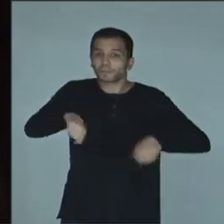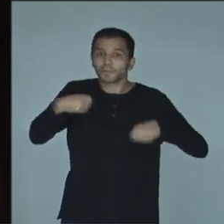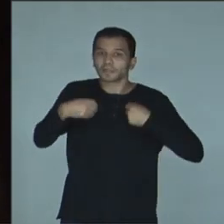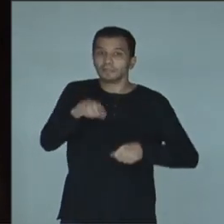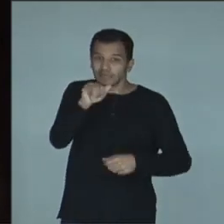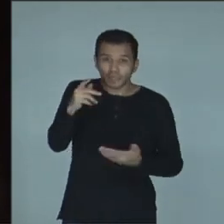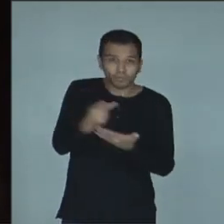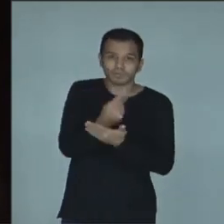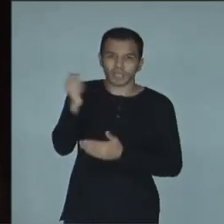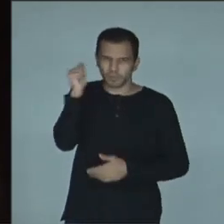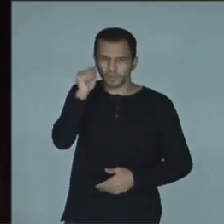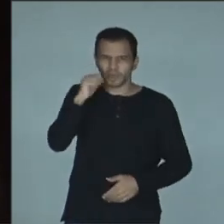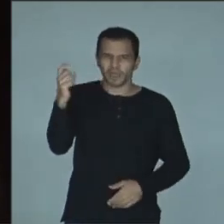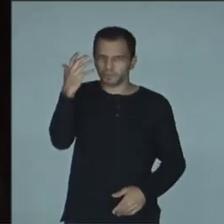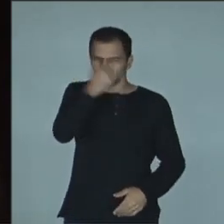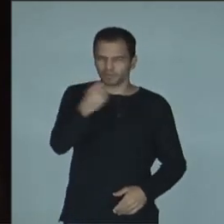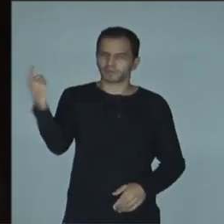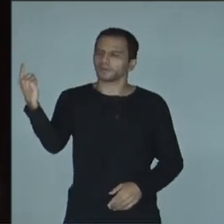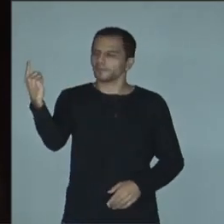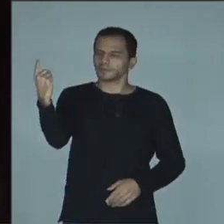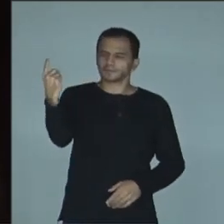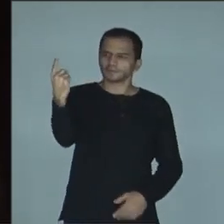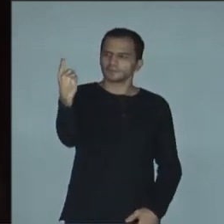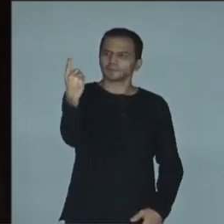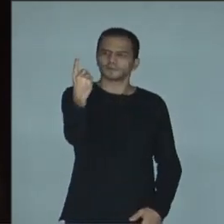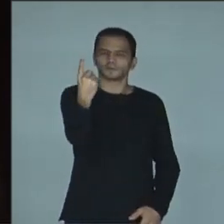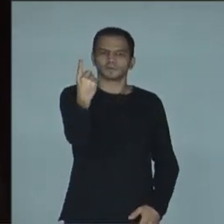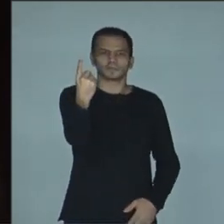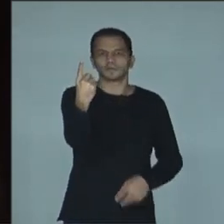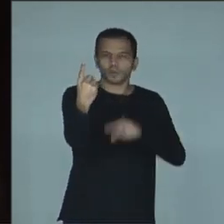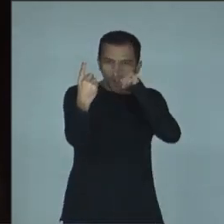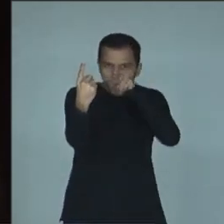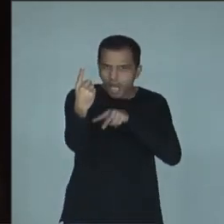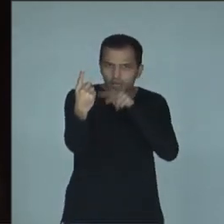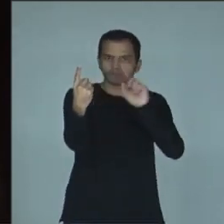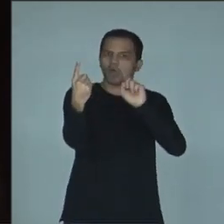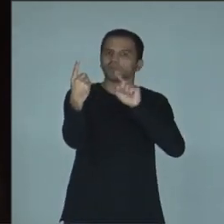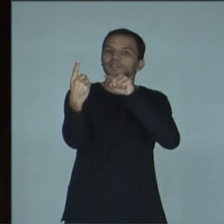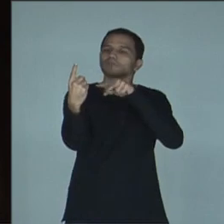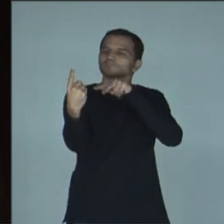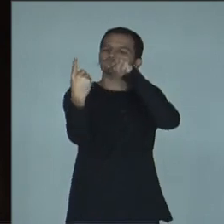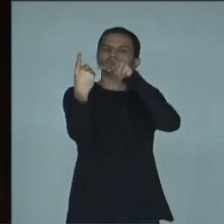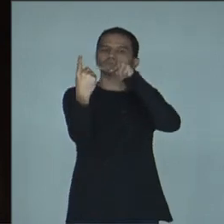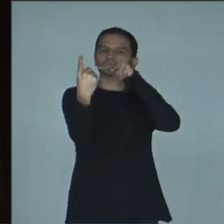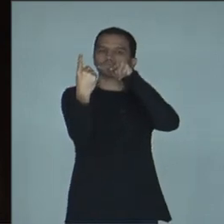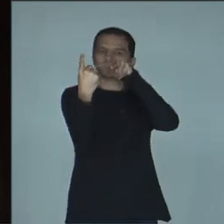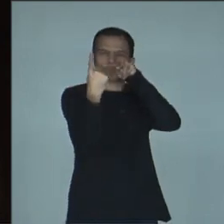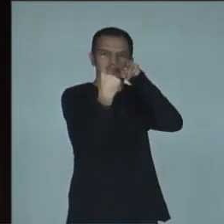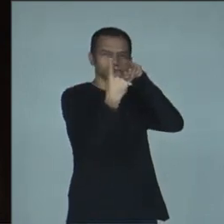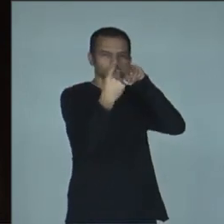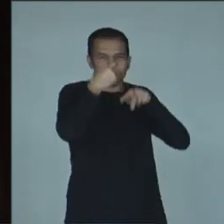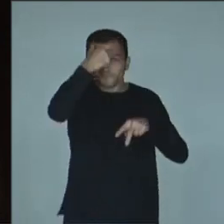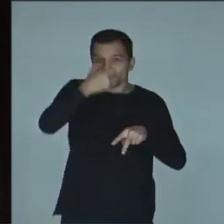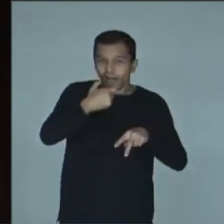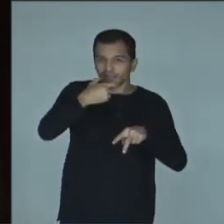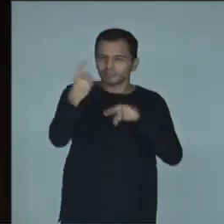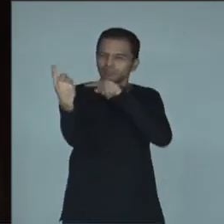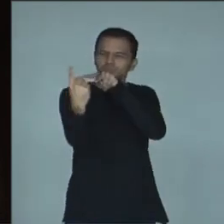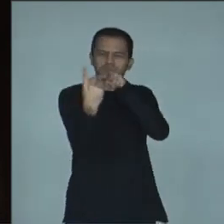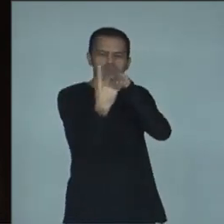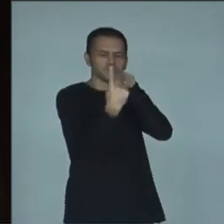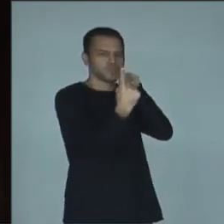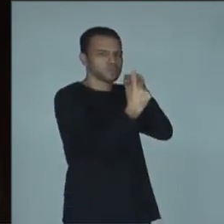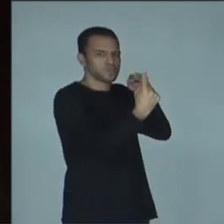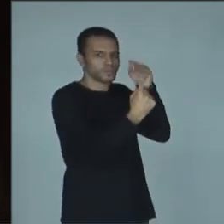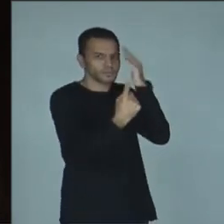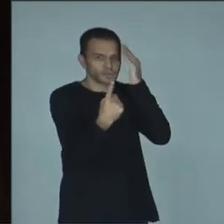delas e eu tinha 17 anos eu falei opa bom e se você olhar para a mulher mais linda do mundo